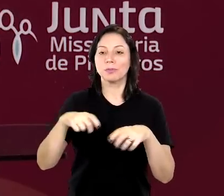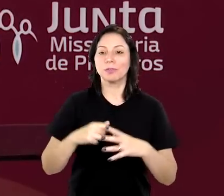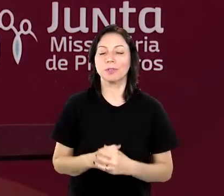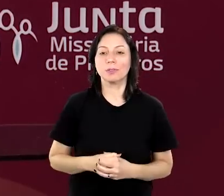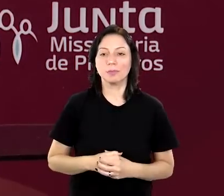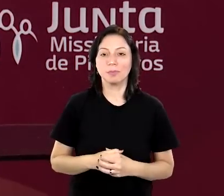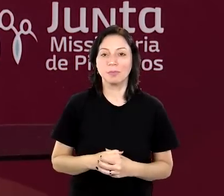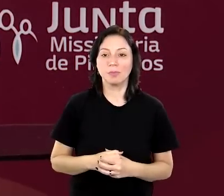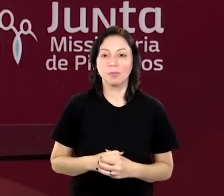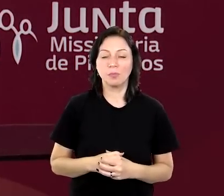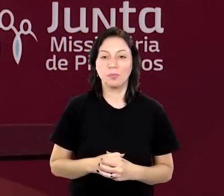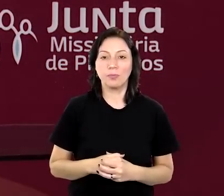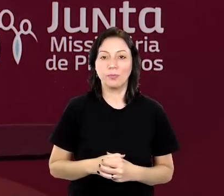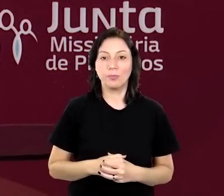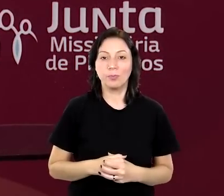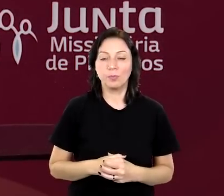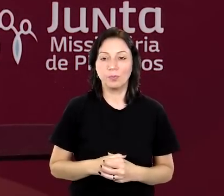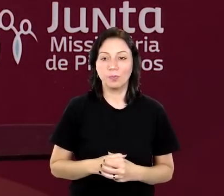Mas para terminar,